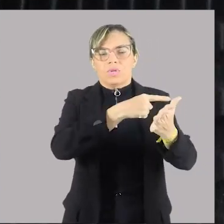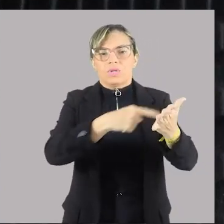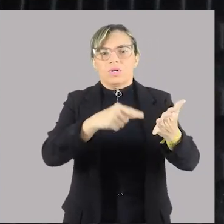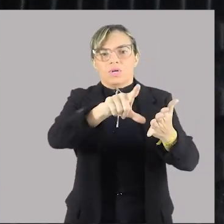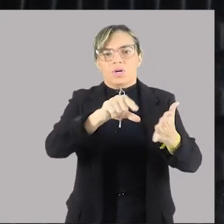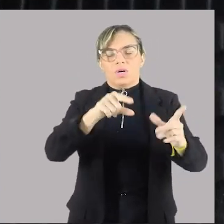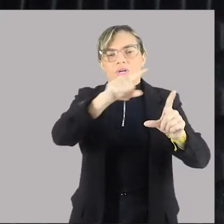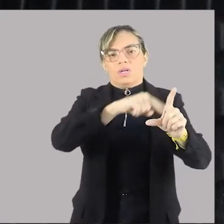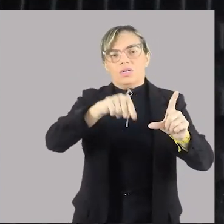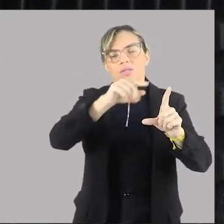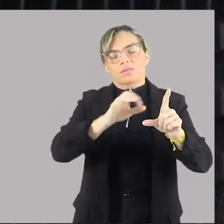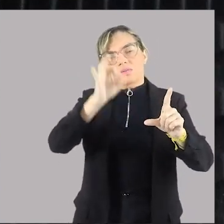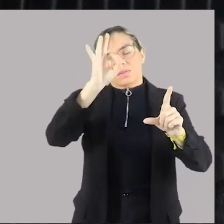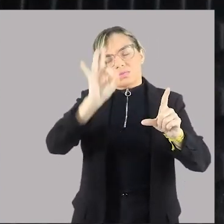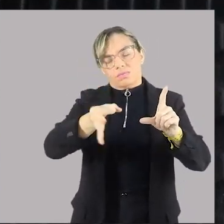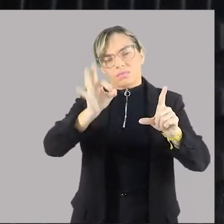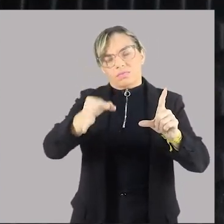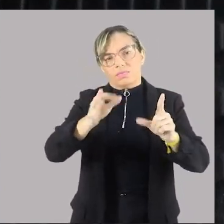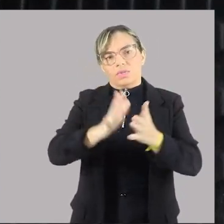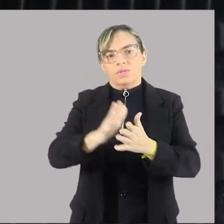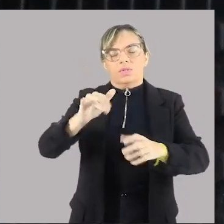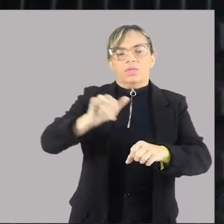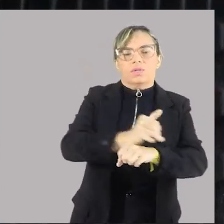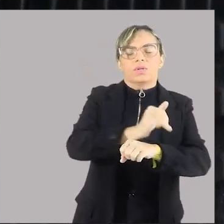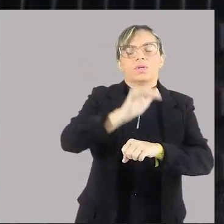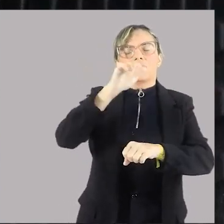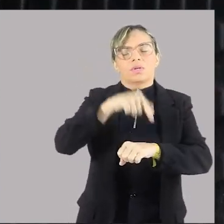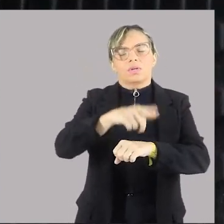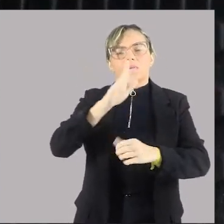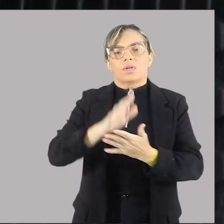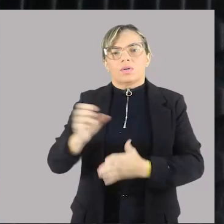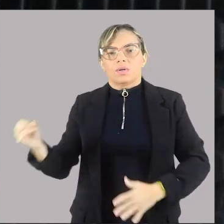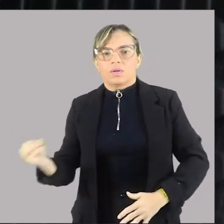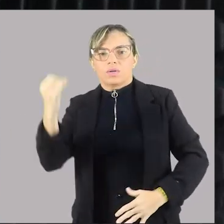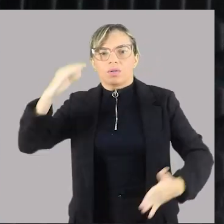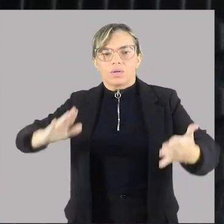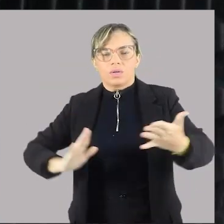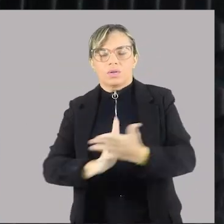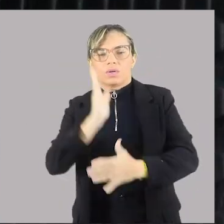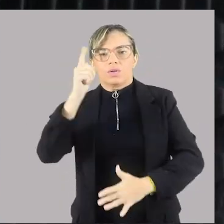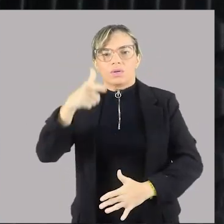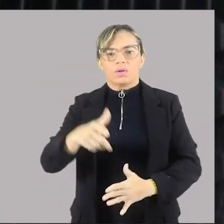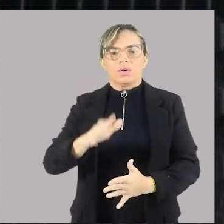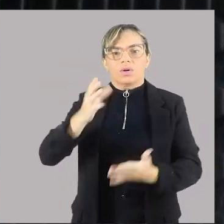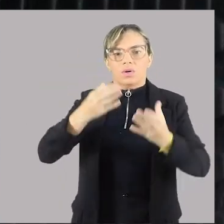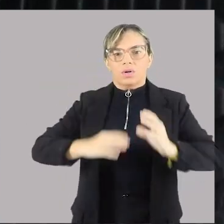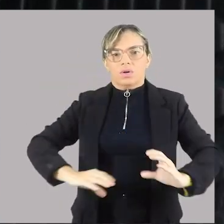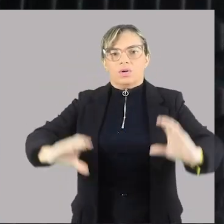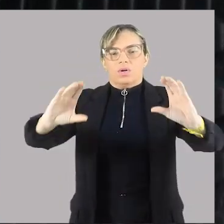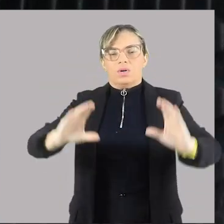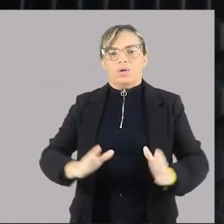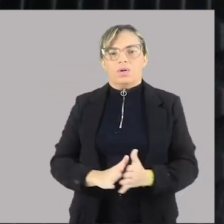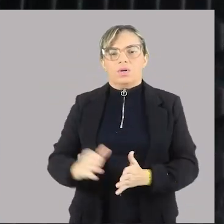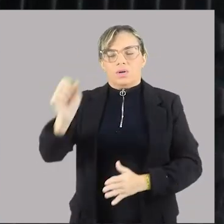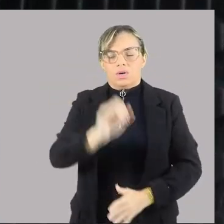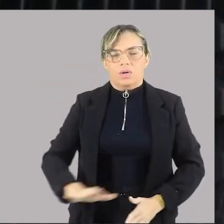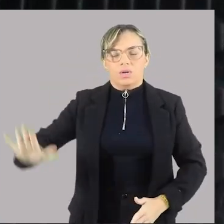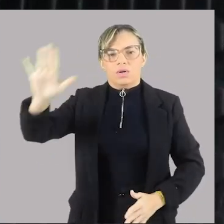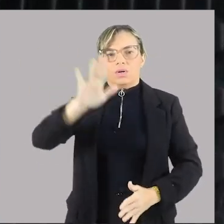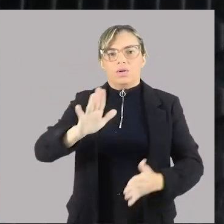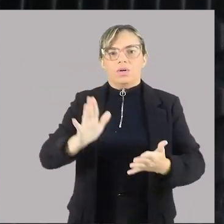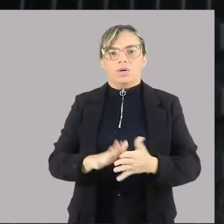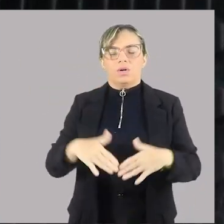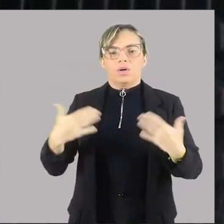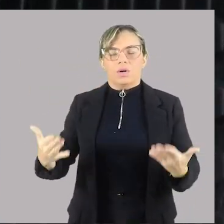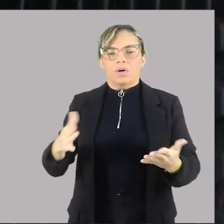certeza todos esses instrumentos vão ser importantes para a sua aprovação nesse concurso nacional, chamado por